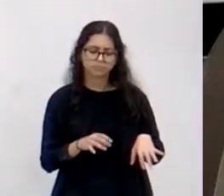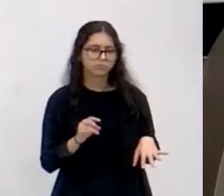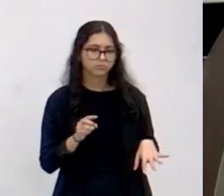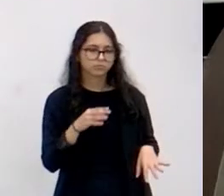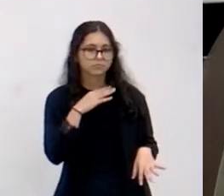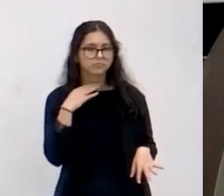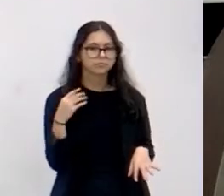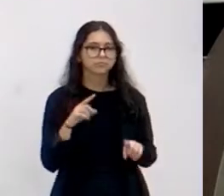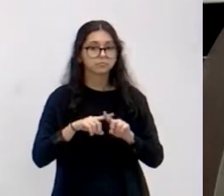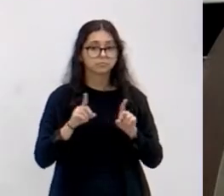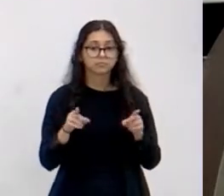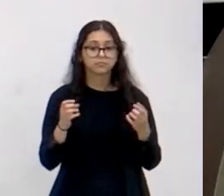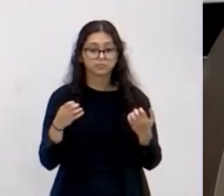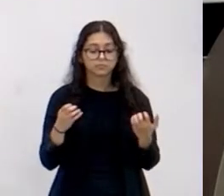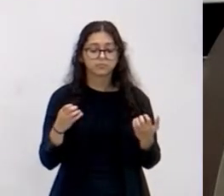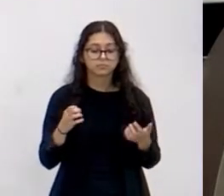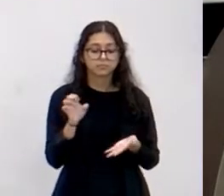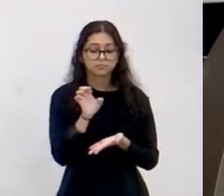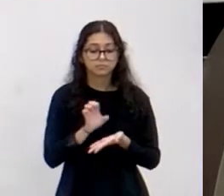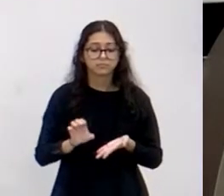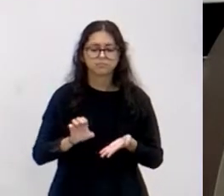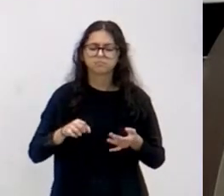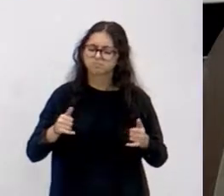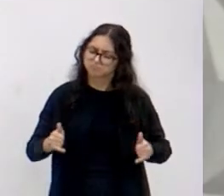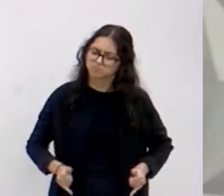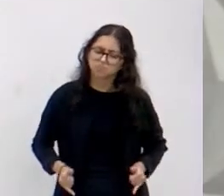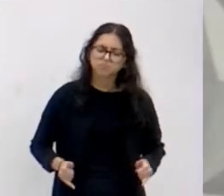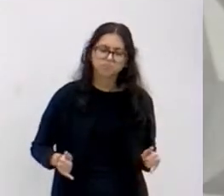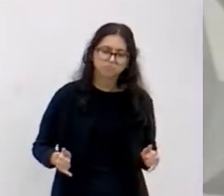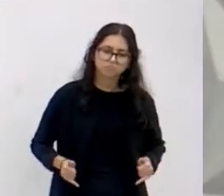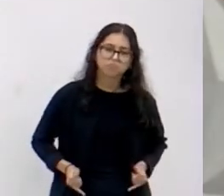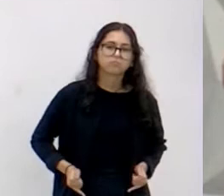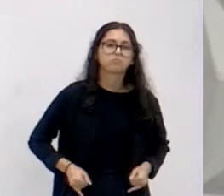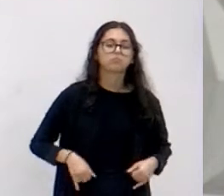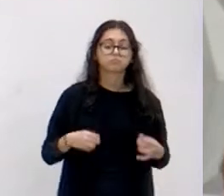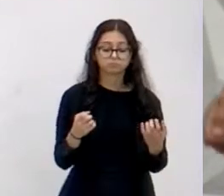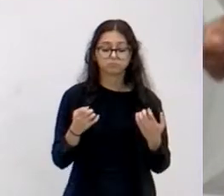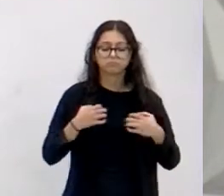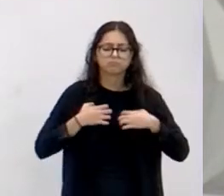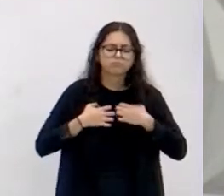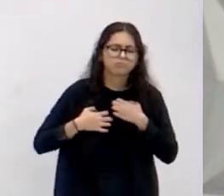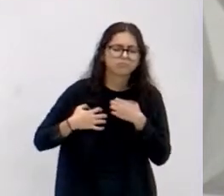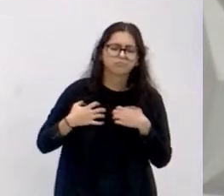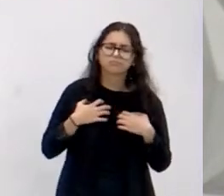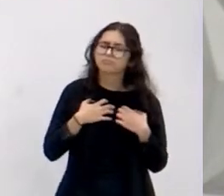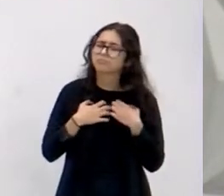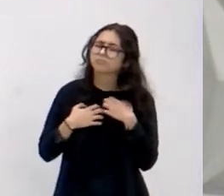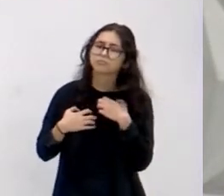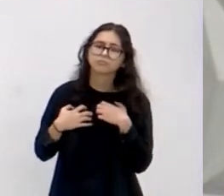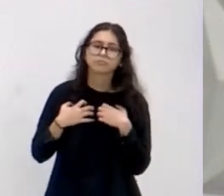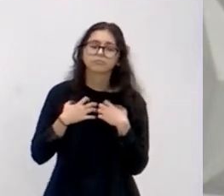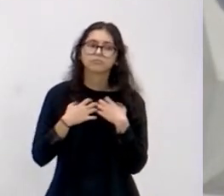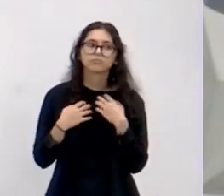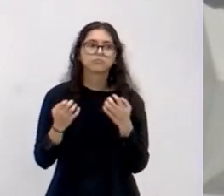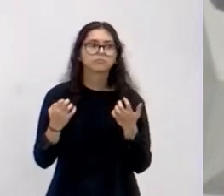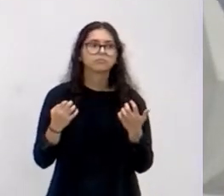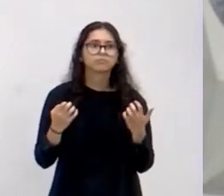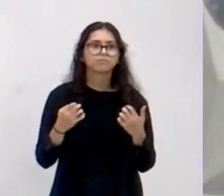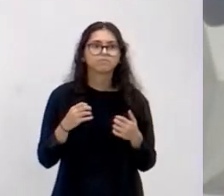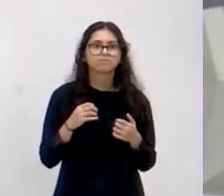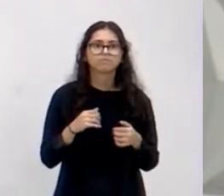sofra e eu quero que ele passe essa angústia sabe eu quero que ele